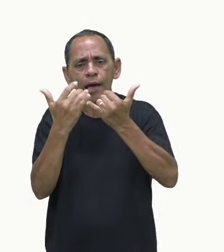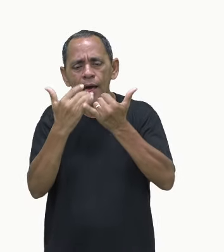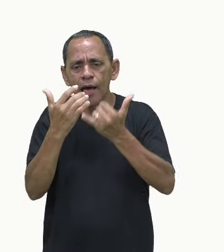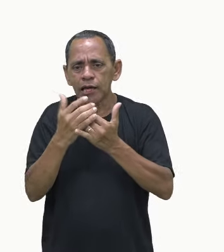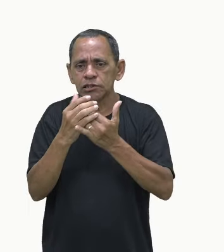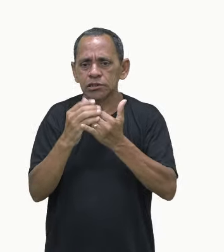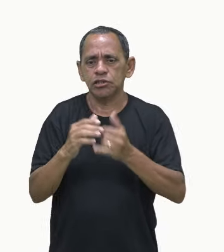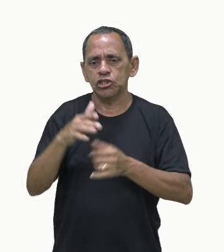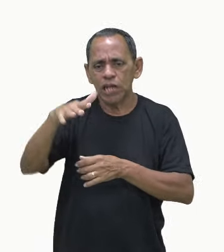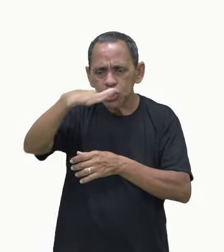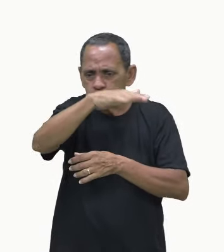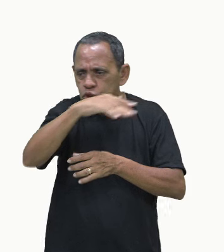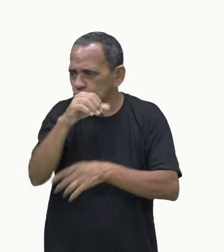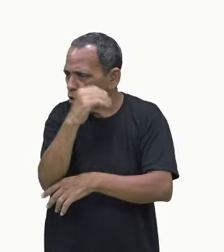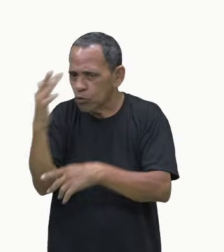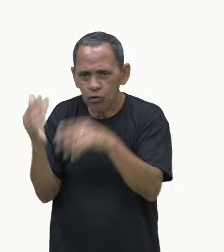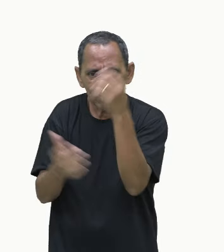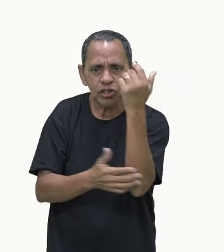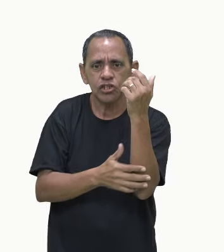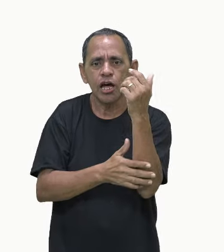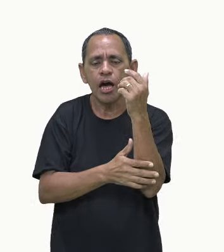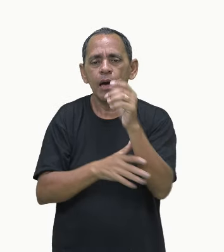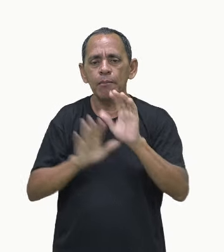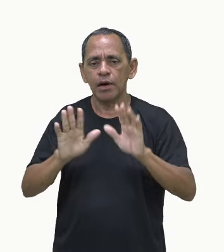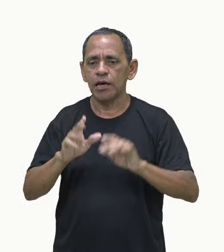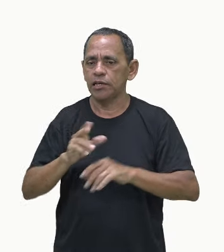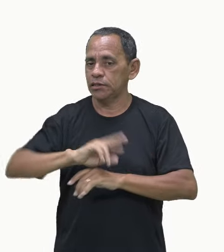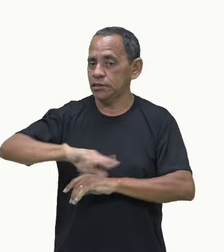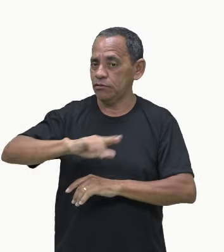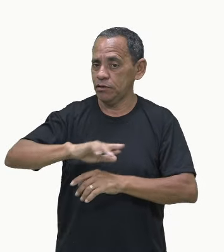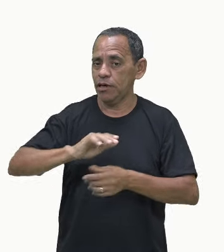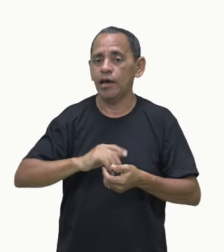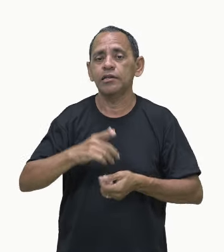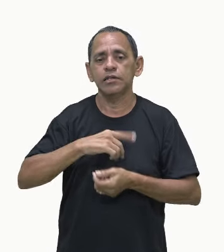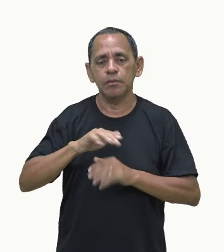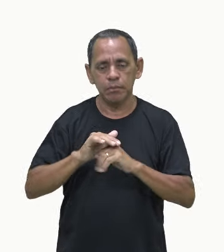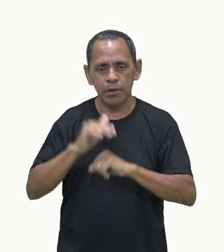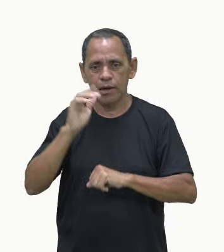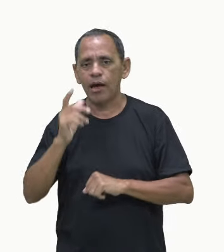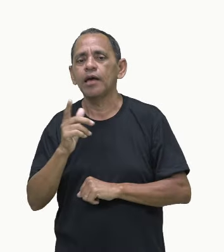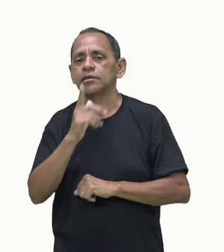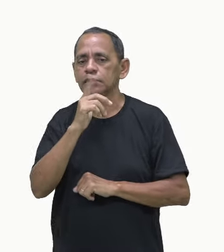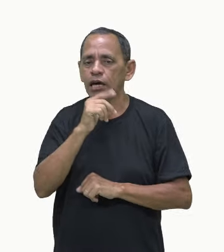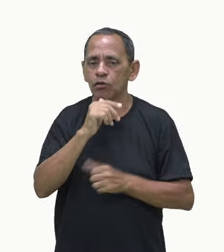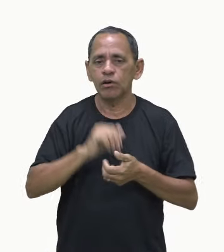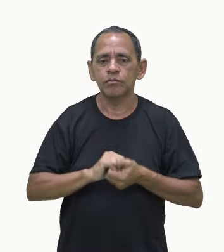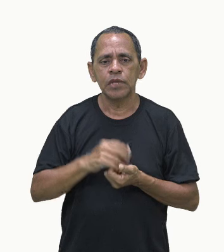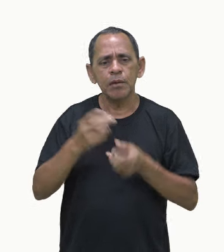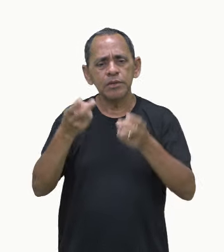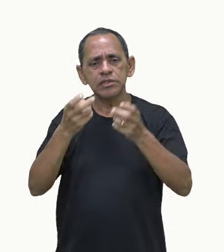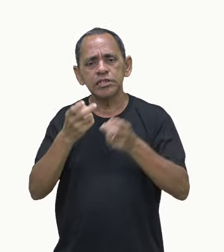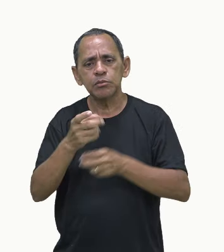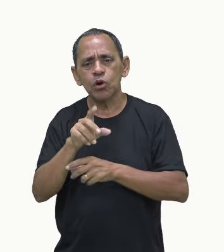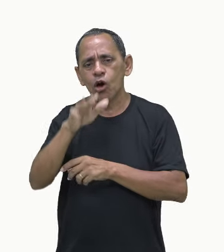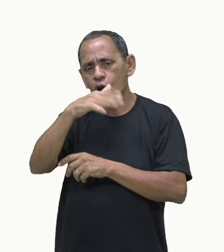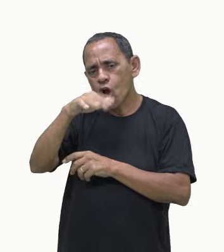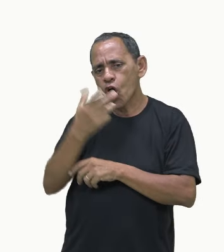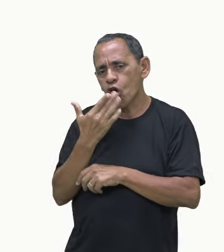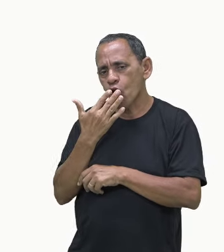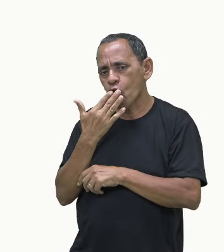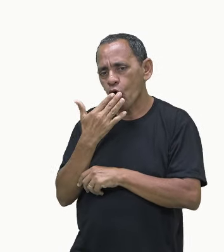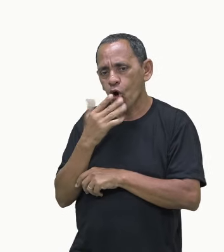água, aquele tom azulado do planeta Terra, isso tem ali um reflexo, um